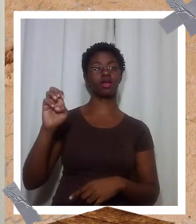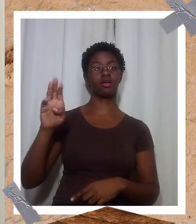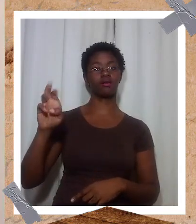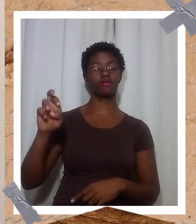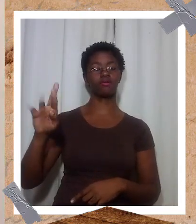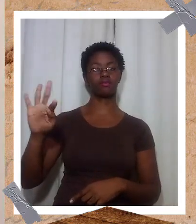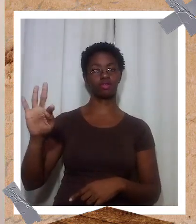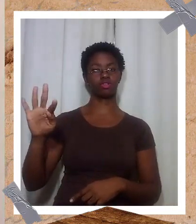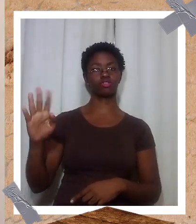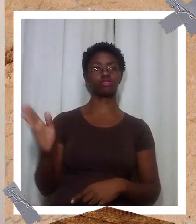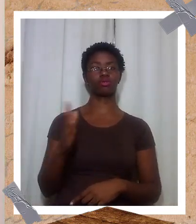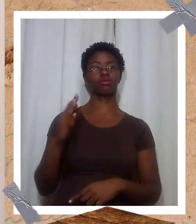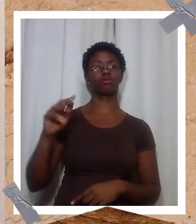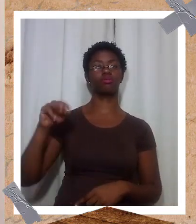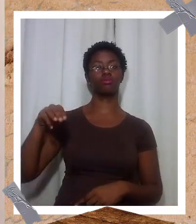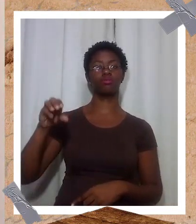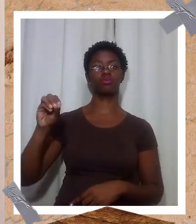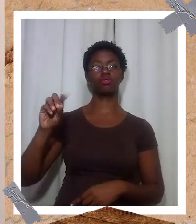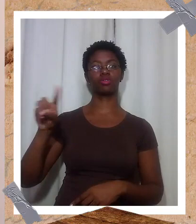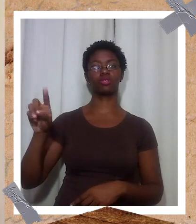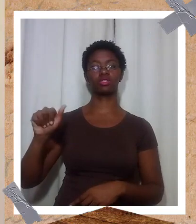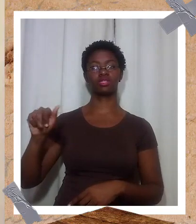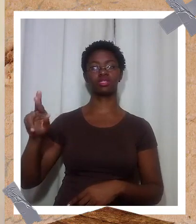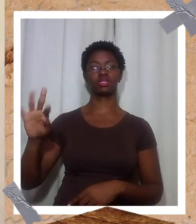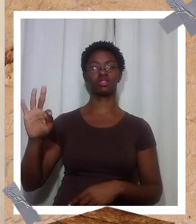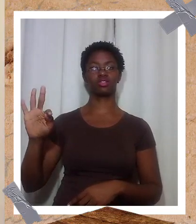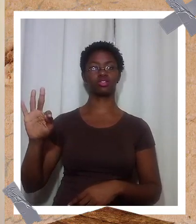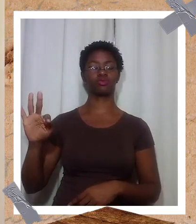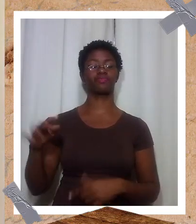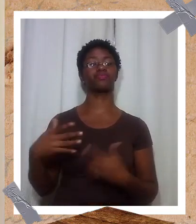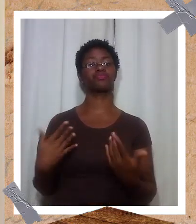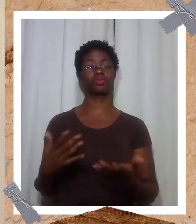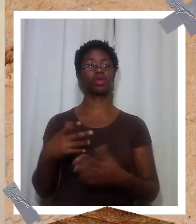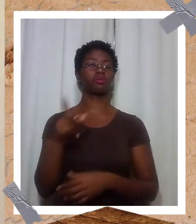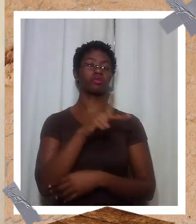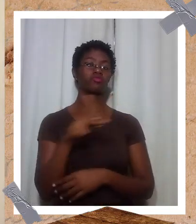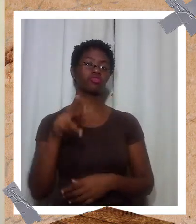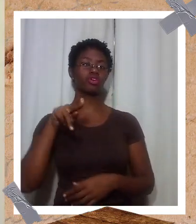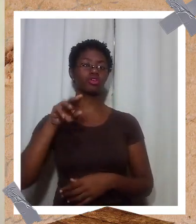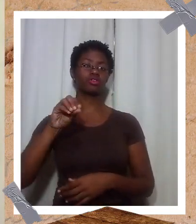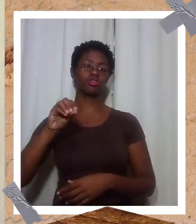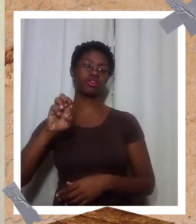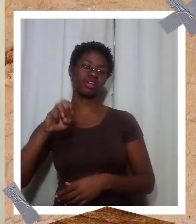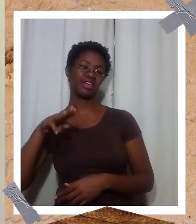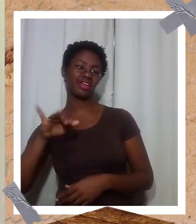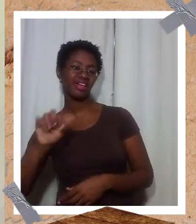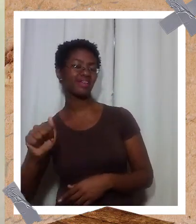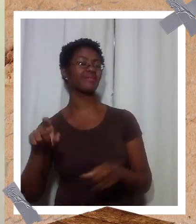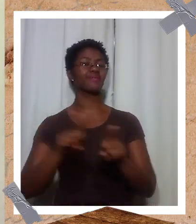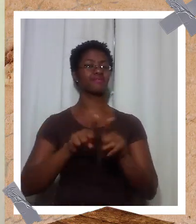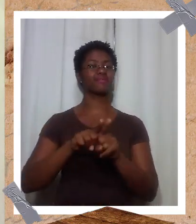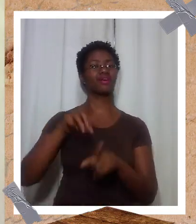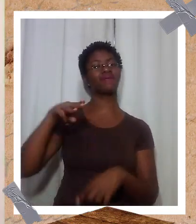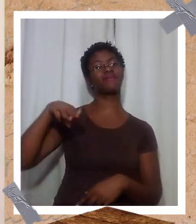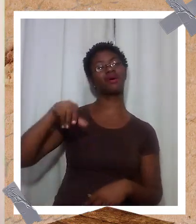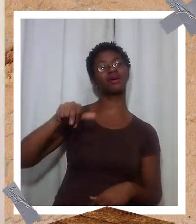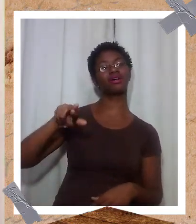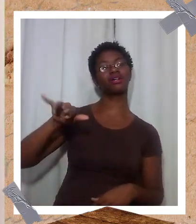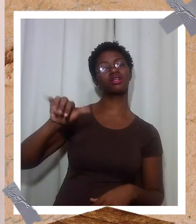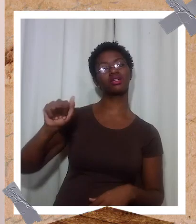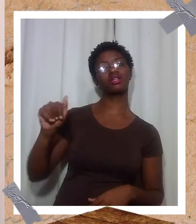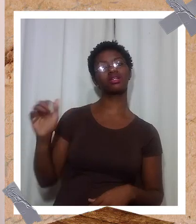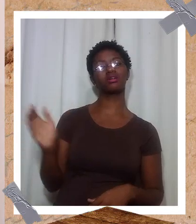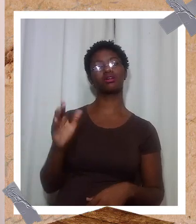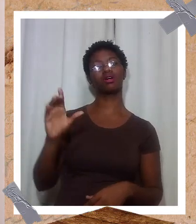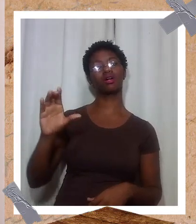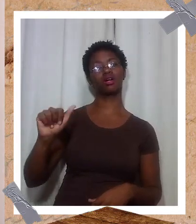a Dona Dagmar, minha primeira professora, Dona Maria do Carmo, a Dona Noêmia, a irmã dela, foram professoras que passaram na minha vida. Dona José